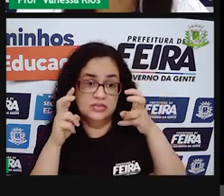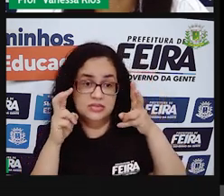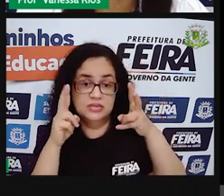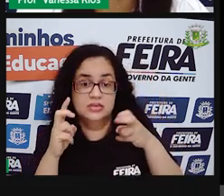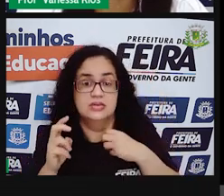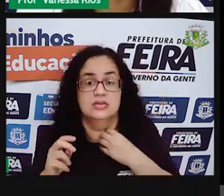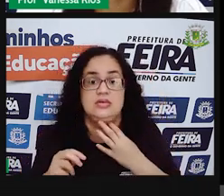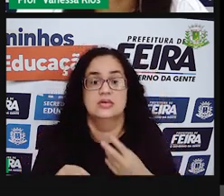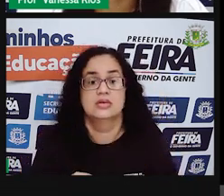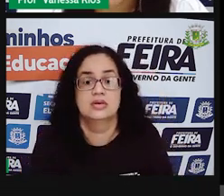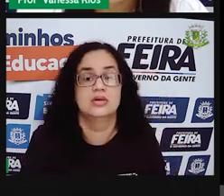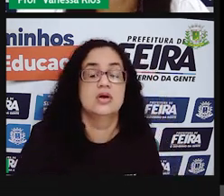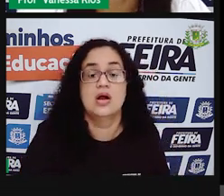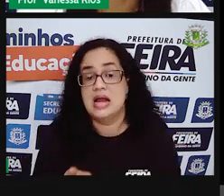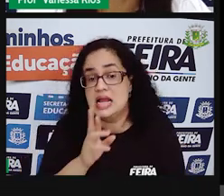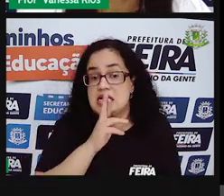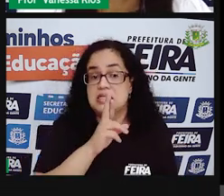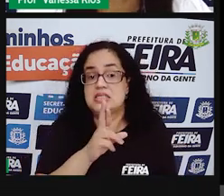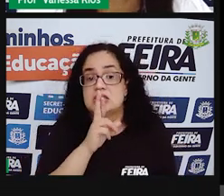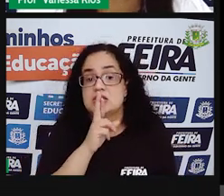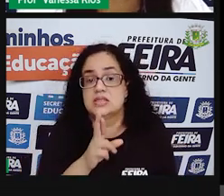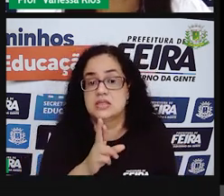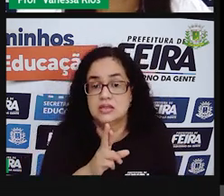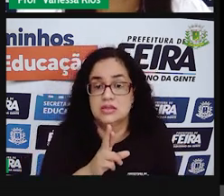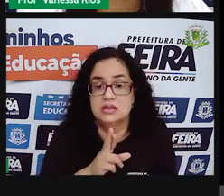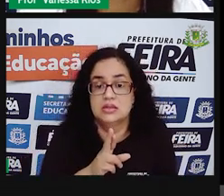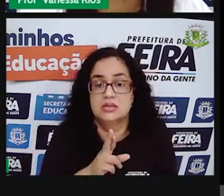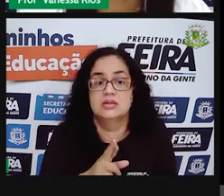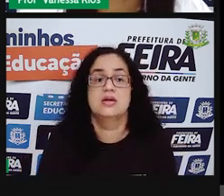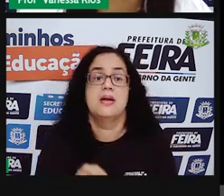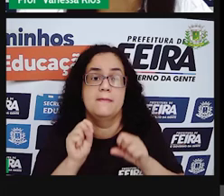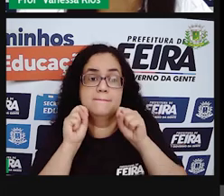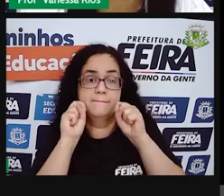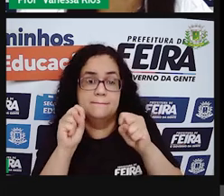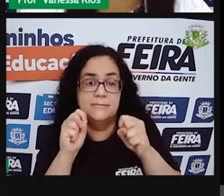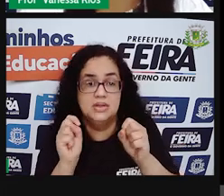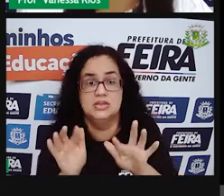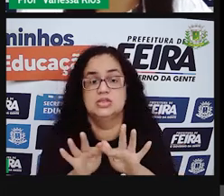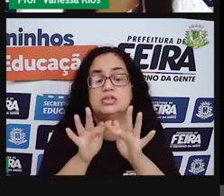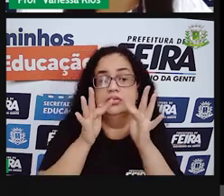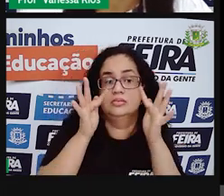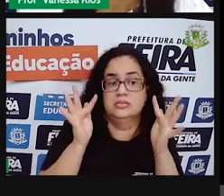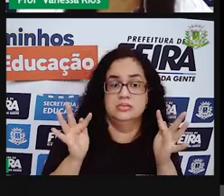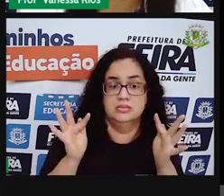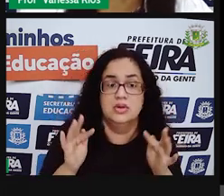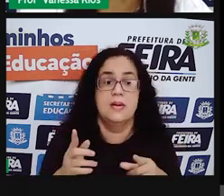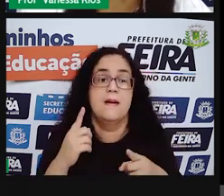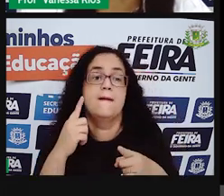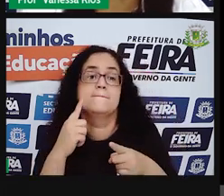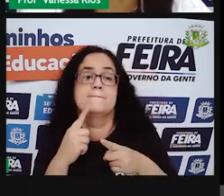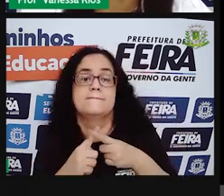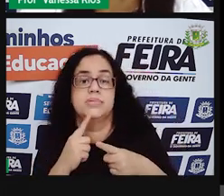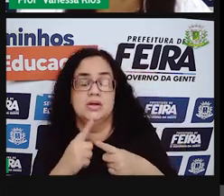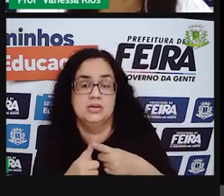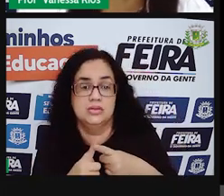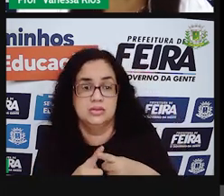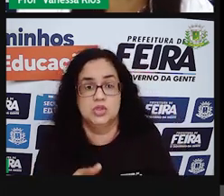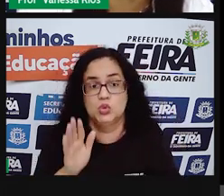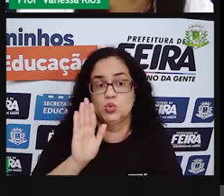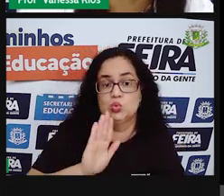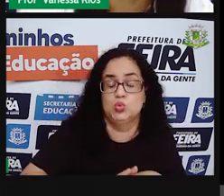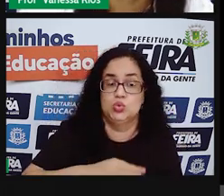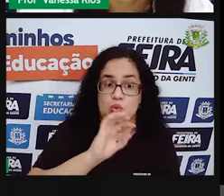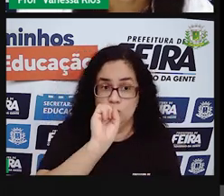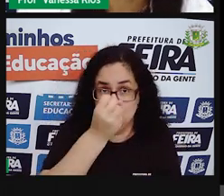principalmente observando os resultados, que o padrão ele pode também ser simplificado. Porque quando eu